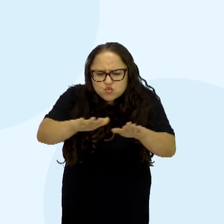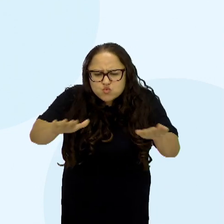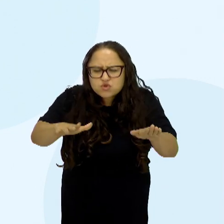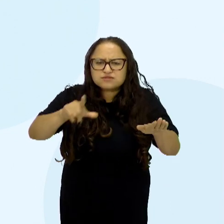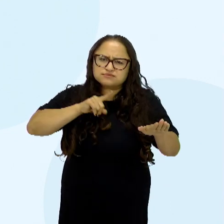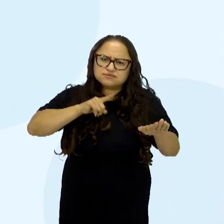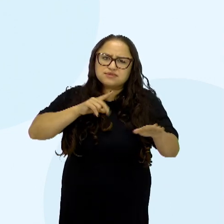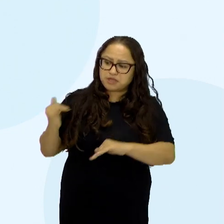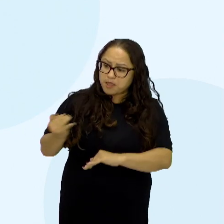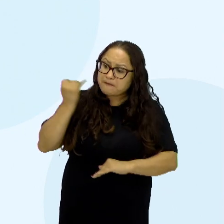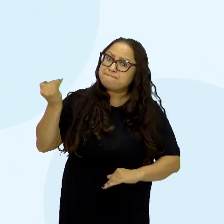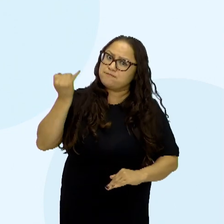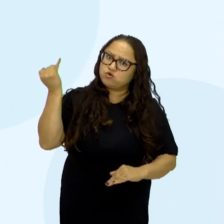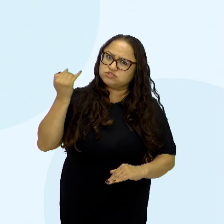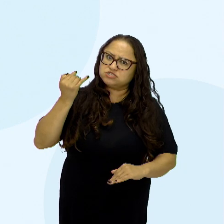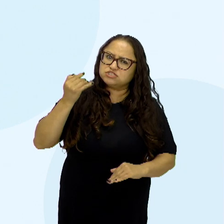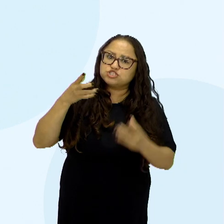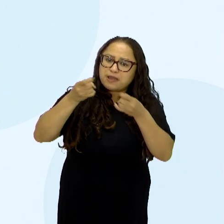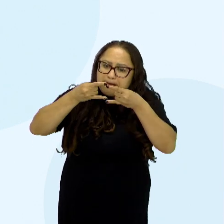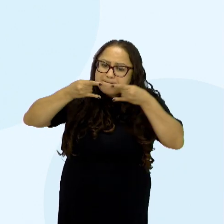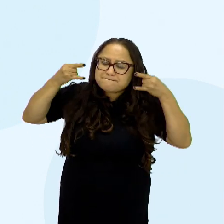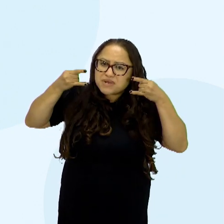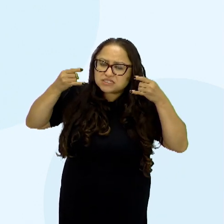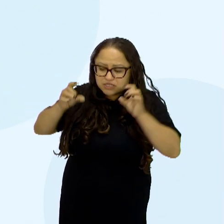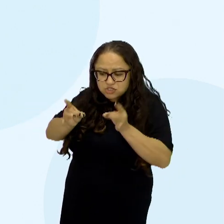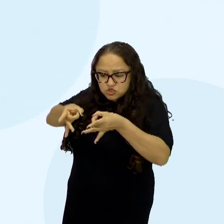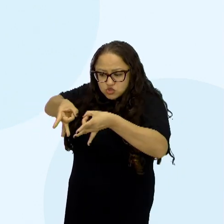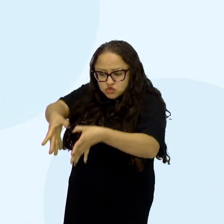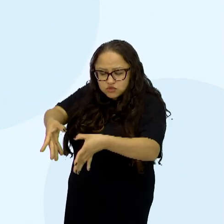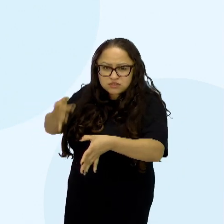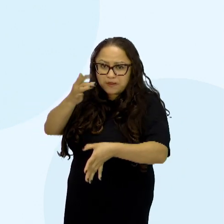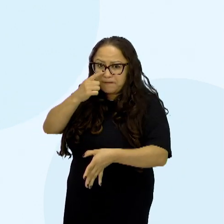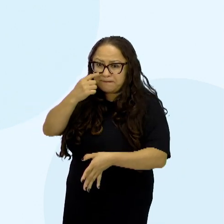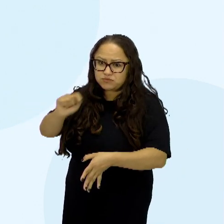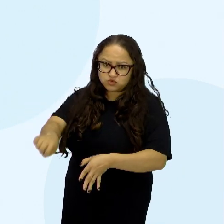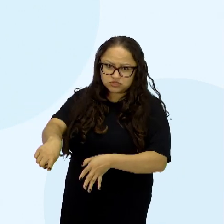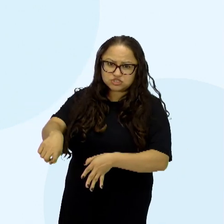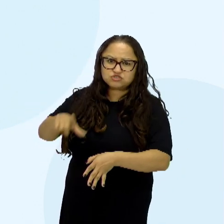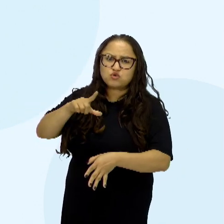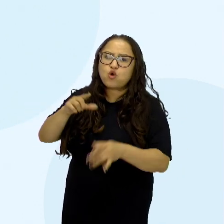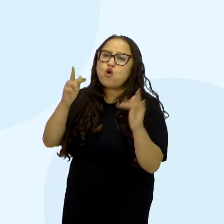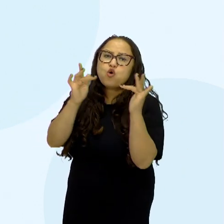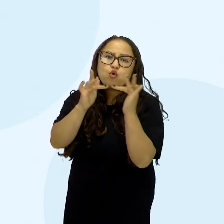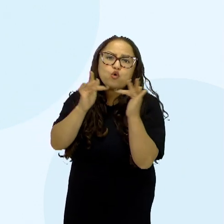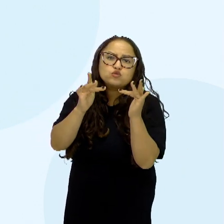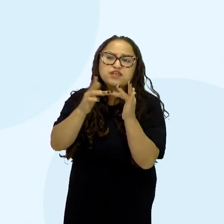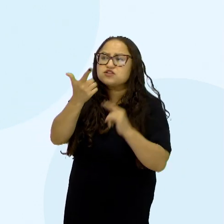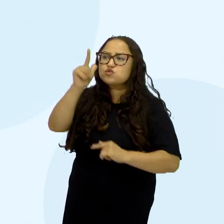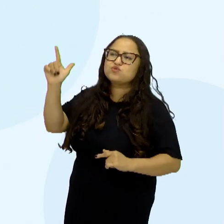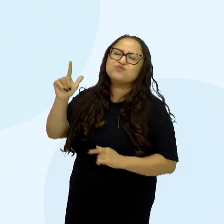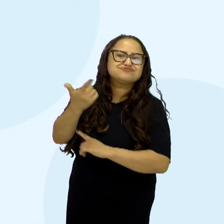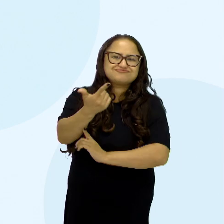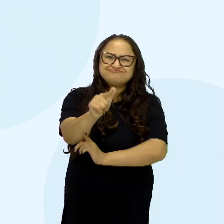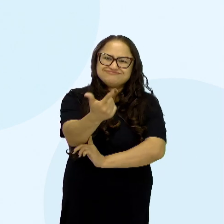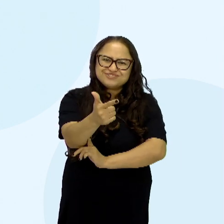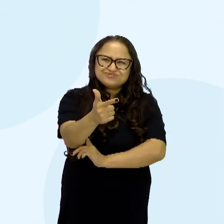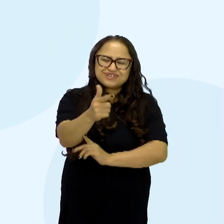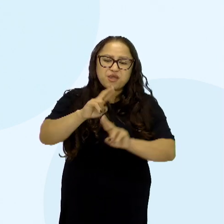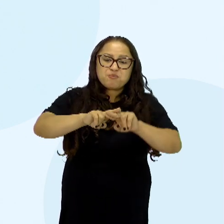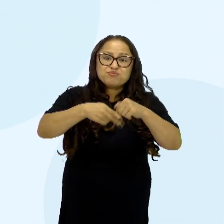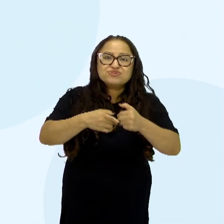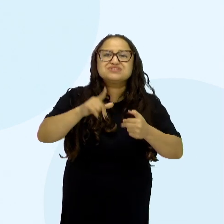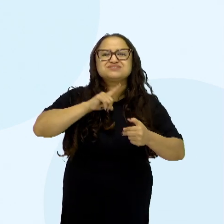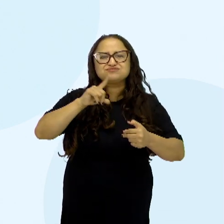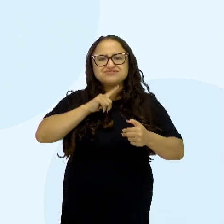é importantíssimo que essa máscara, ao ser jogada no lixo, não volte a ter contato com nenhuma pessoa. Com isso, a gente tem uma